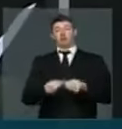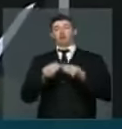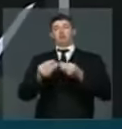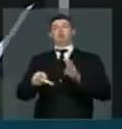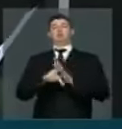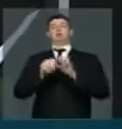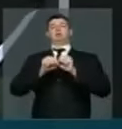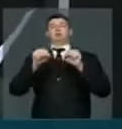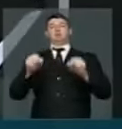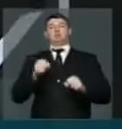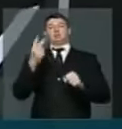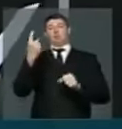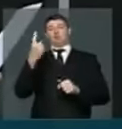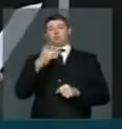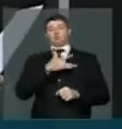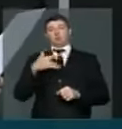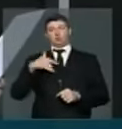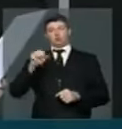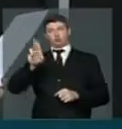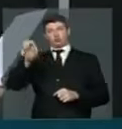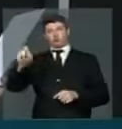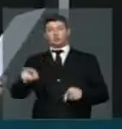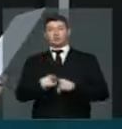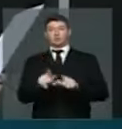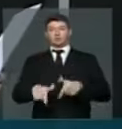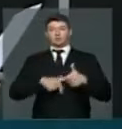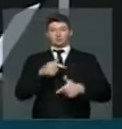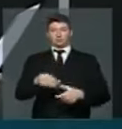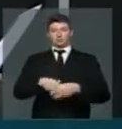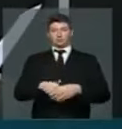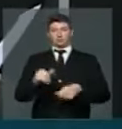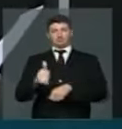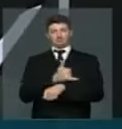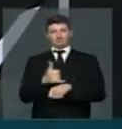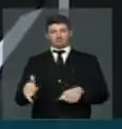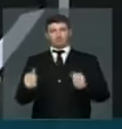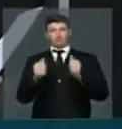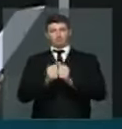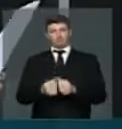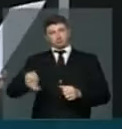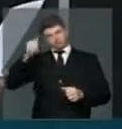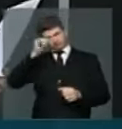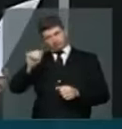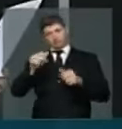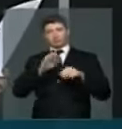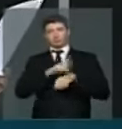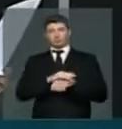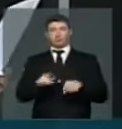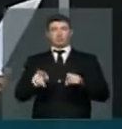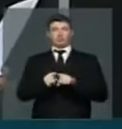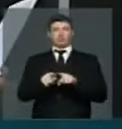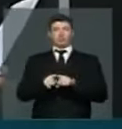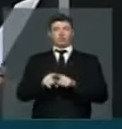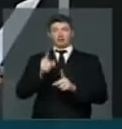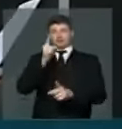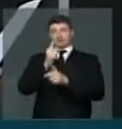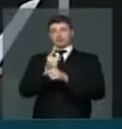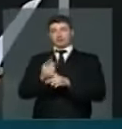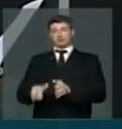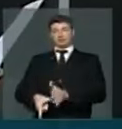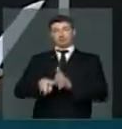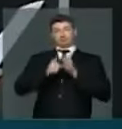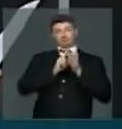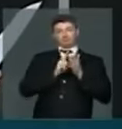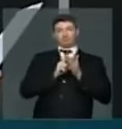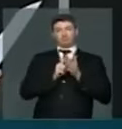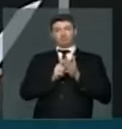pelo Sistema Único de Saúde e a atuação em áreas estratégicas como prevenção e detecção